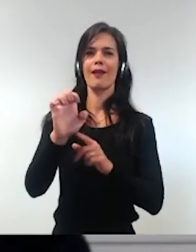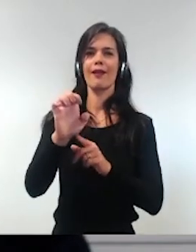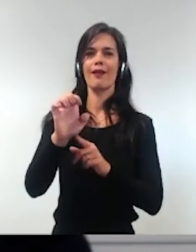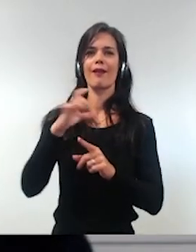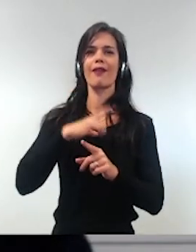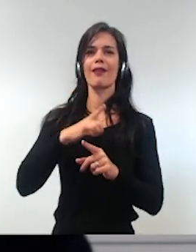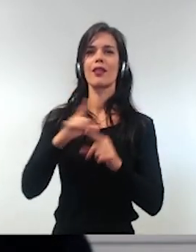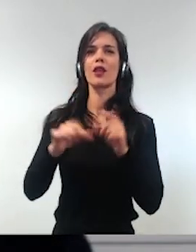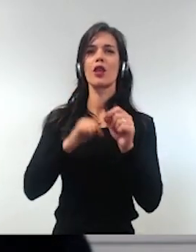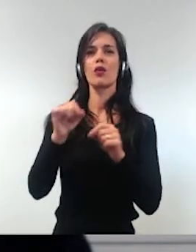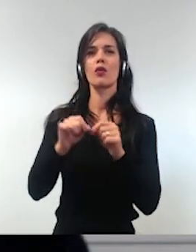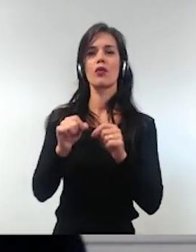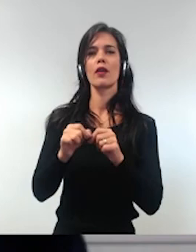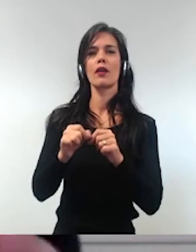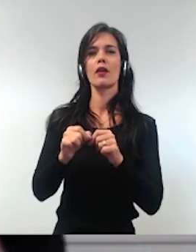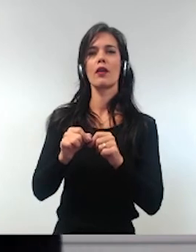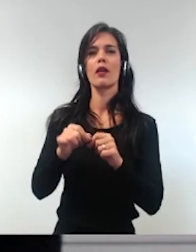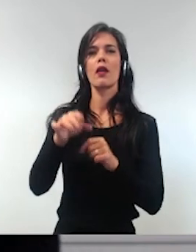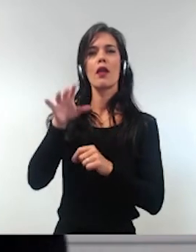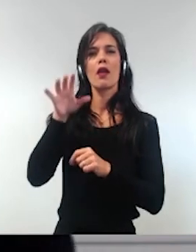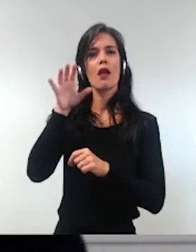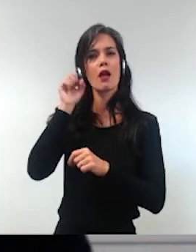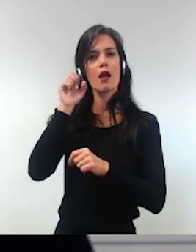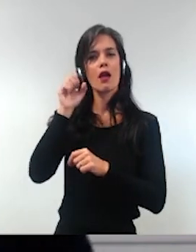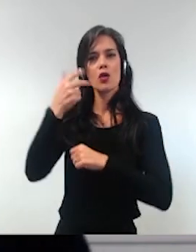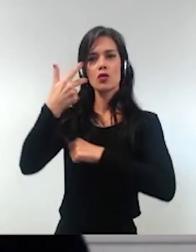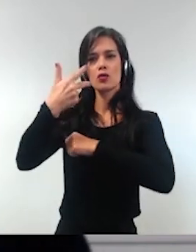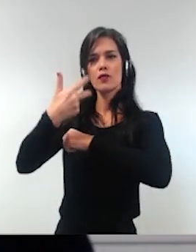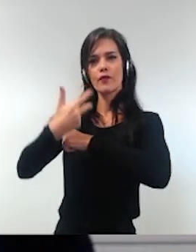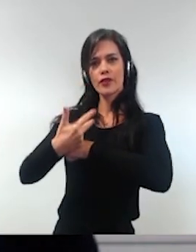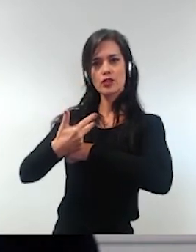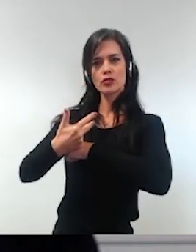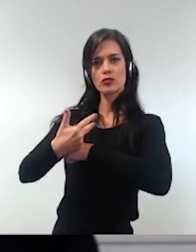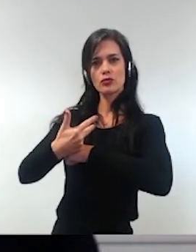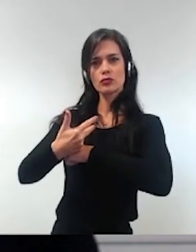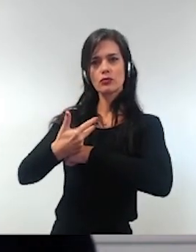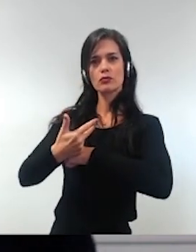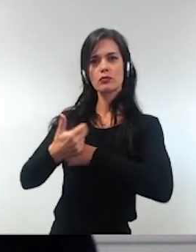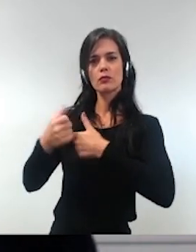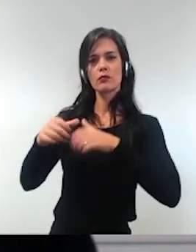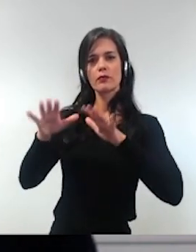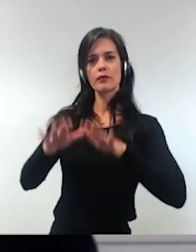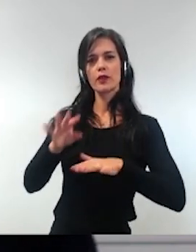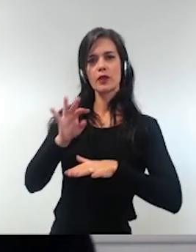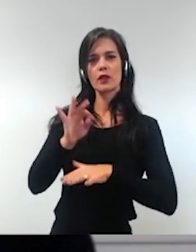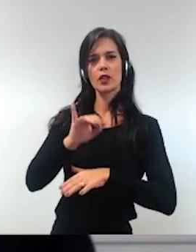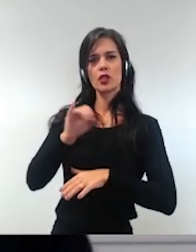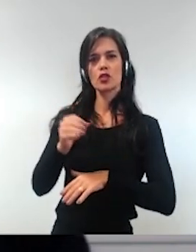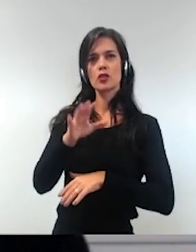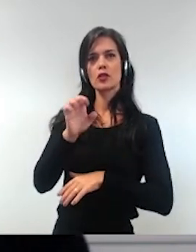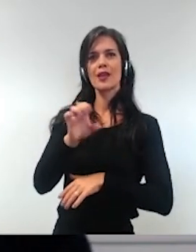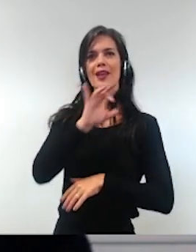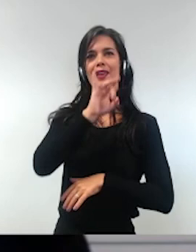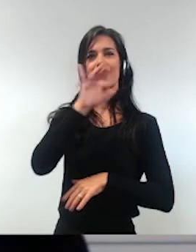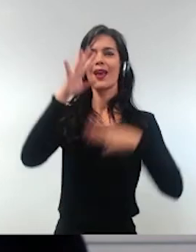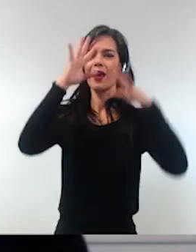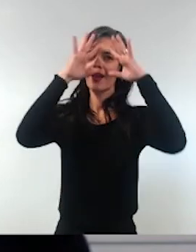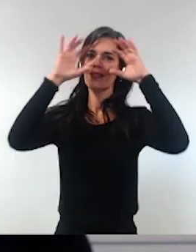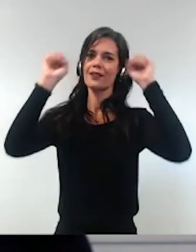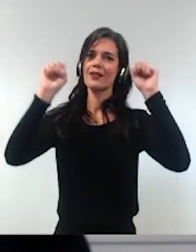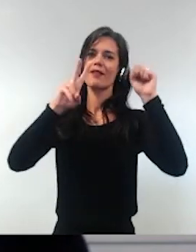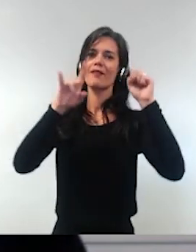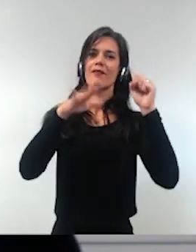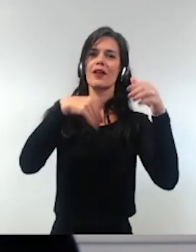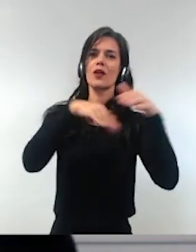ferramenta de áudio e vídeo no próprio PJE, e ficando a cada tribunal responsável pelo